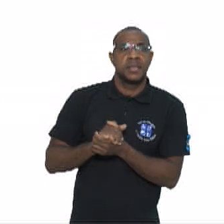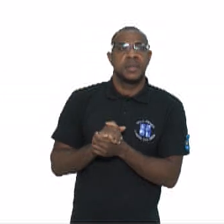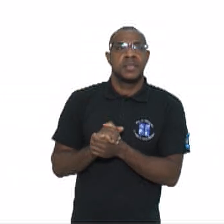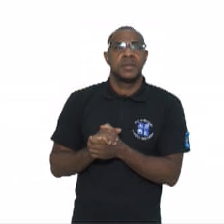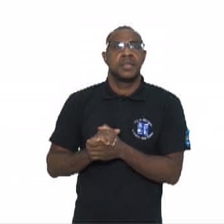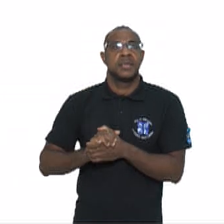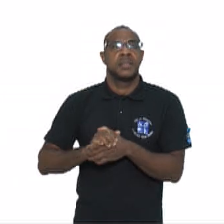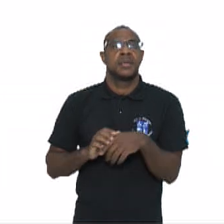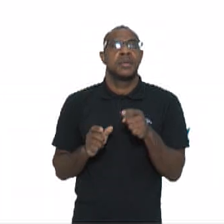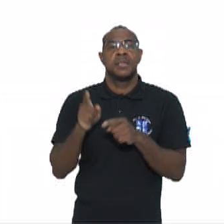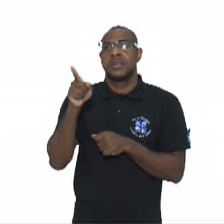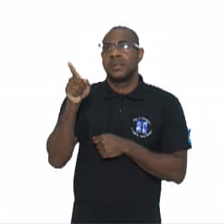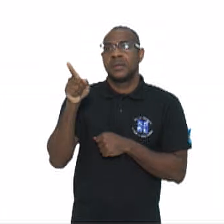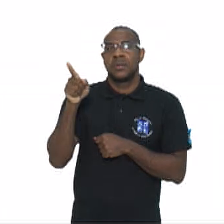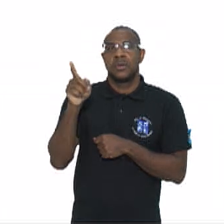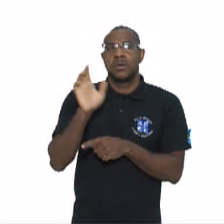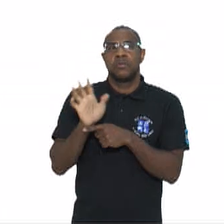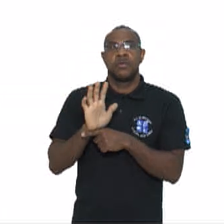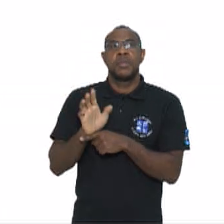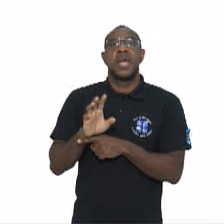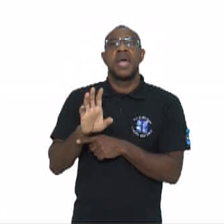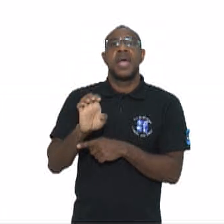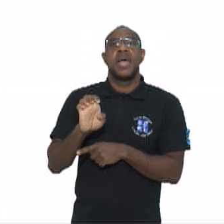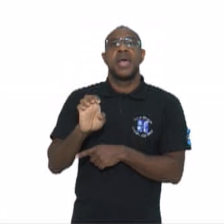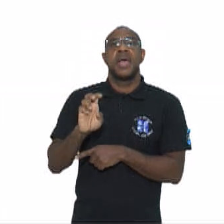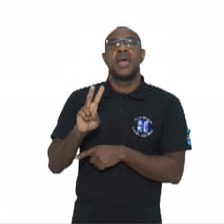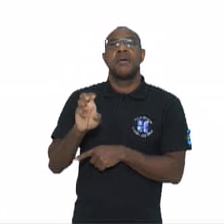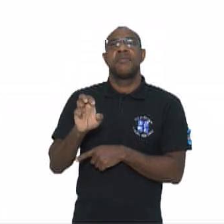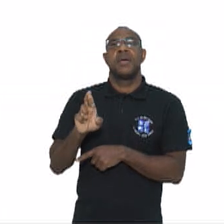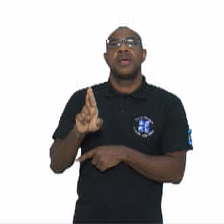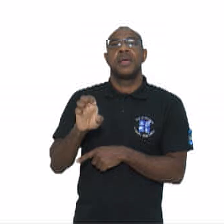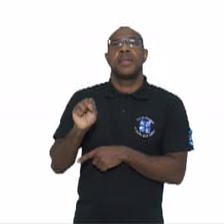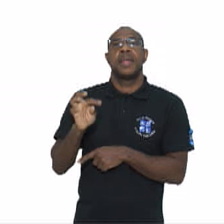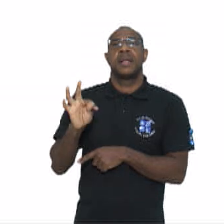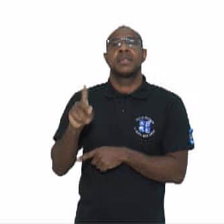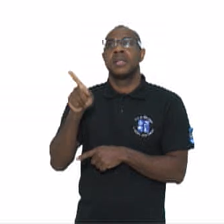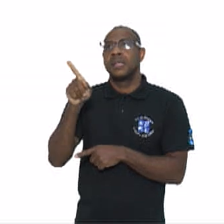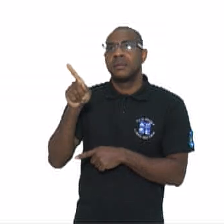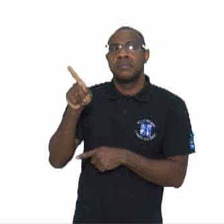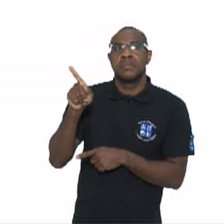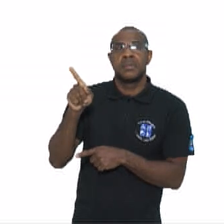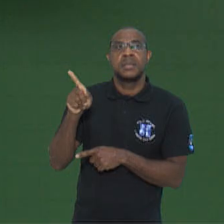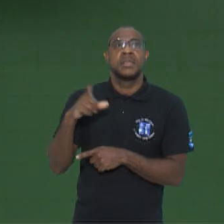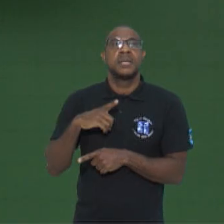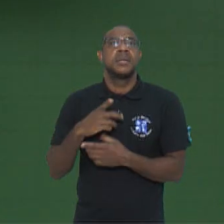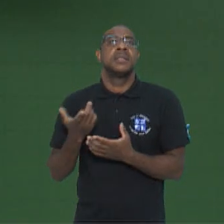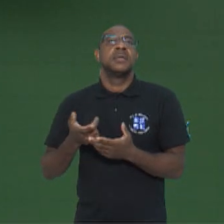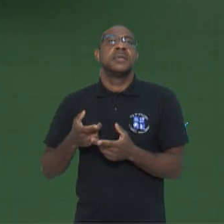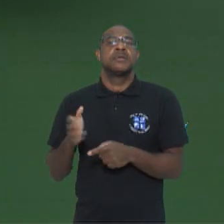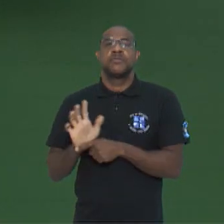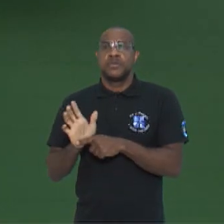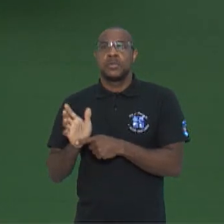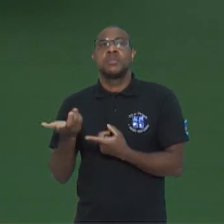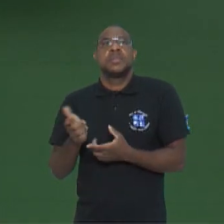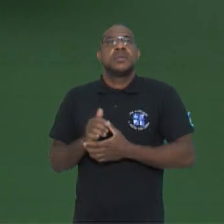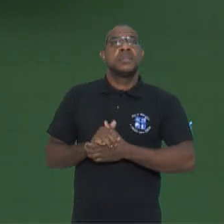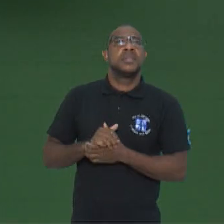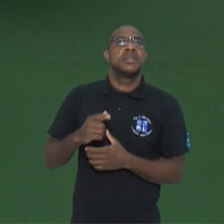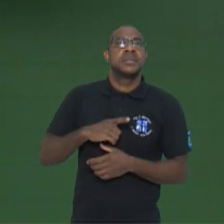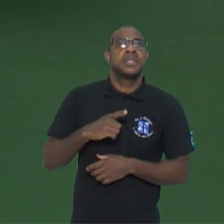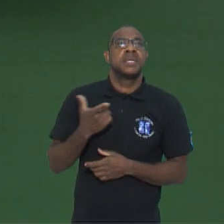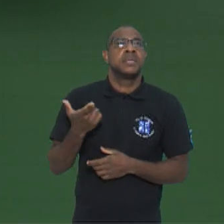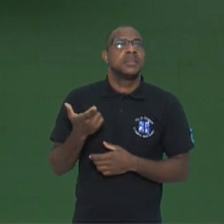o montanhismo, é um filme do Everest, é um grande filme, mas você pode pesquisar alguns filmes mais históricos, né? Como por exemplo 7 anos no